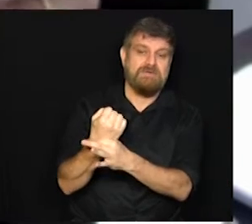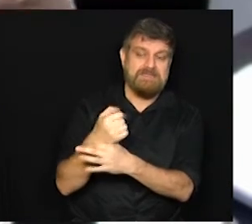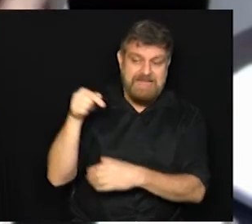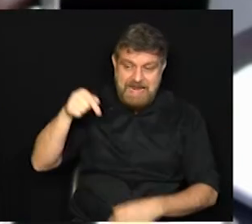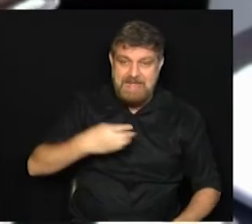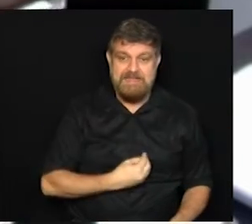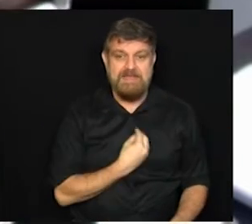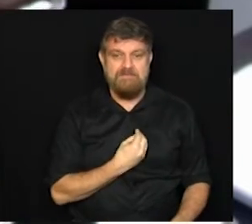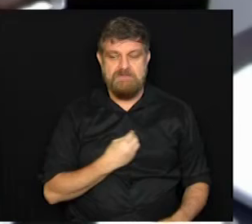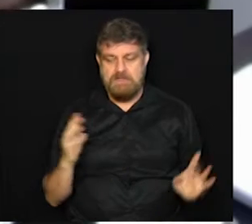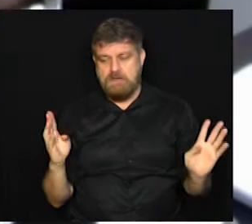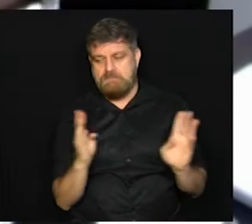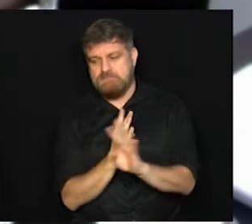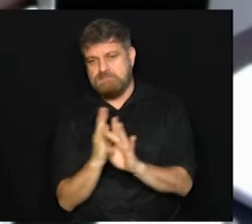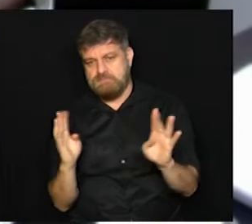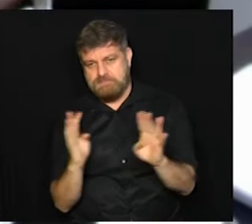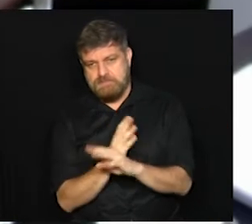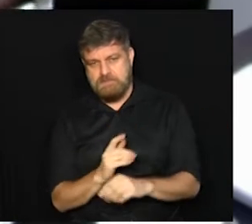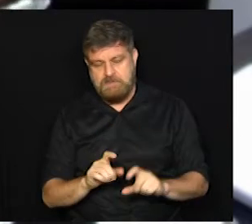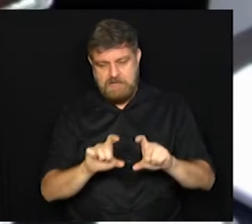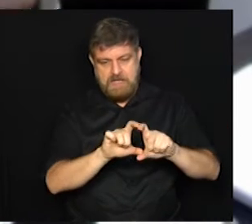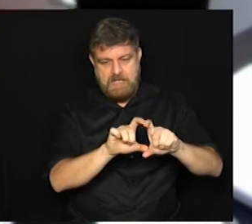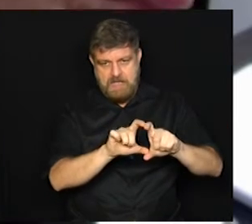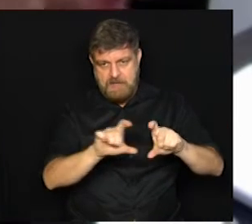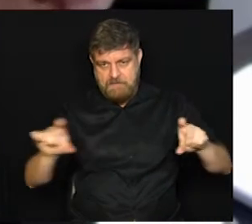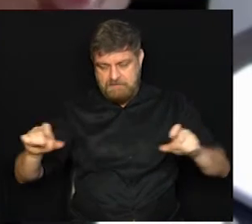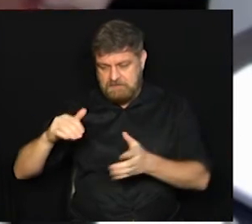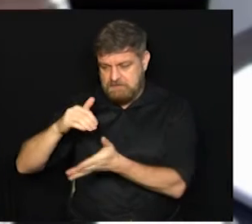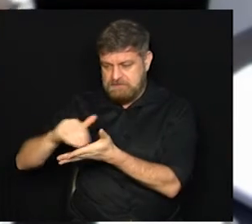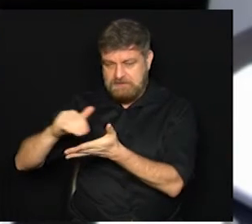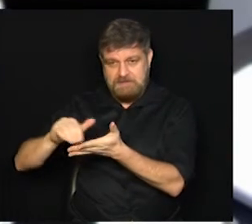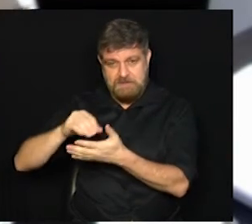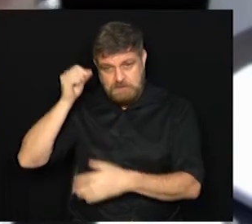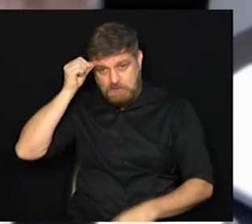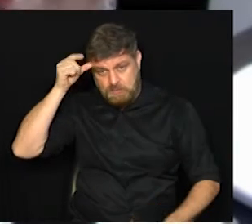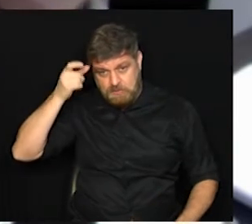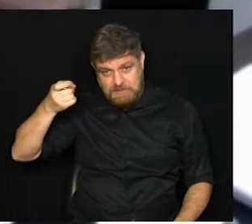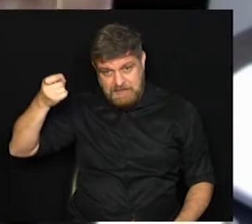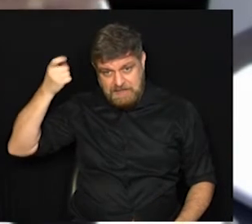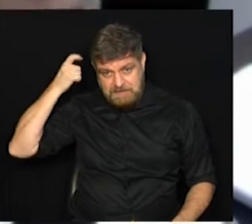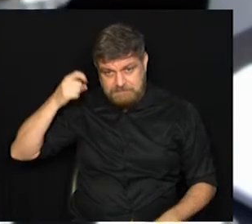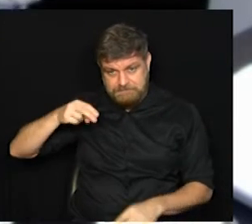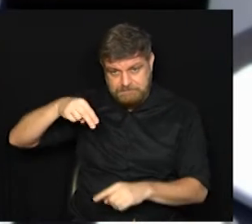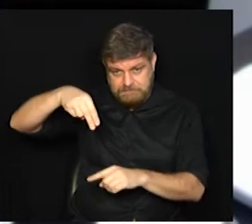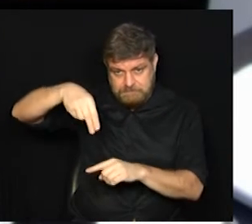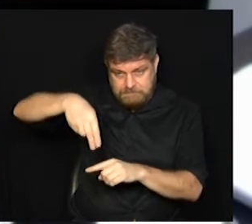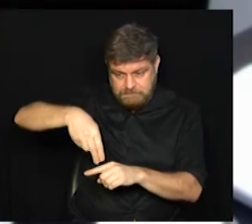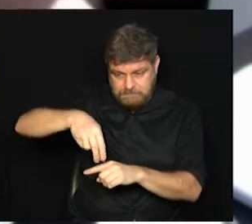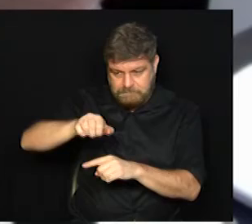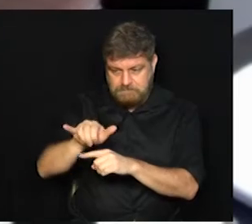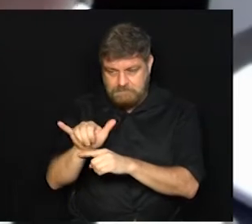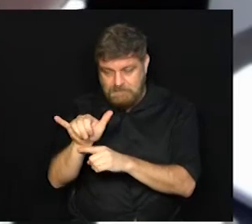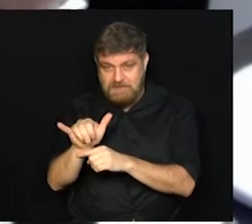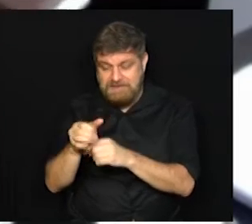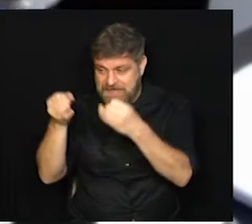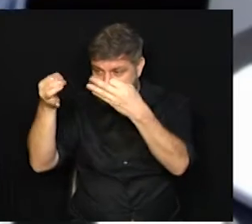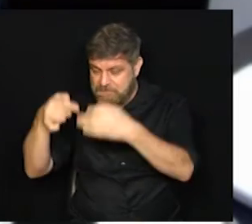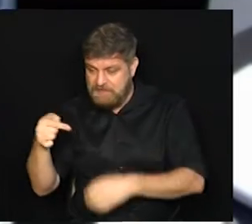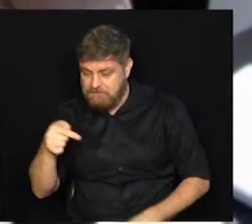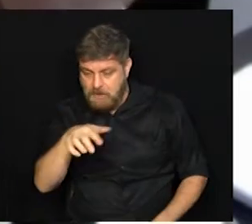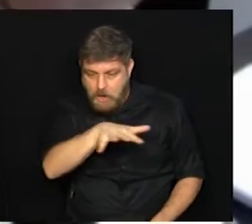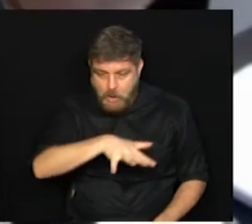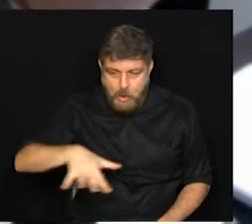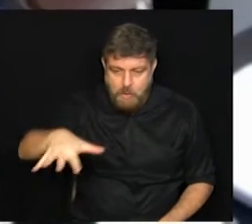né? Essa é uma frase do ex-secretário de Cultura, que eu nunca esqueço dele, falava, onde se tem iluminação forte,